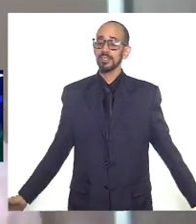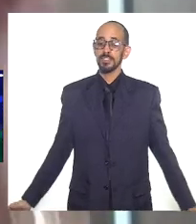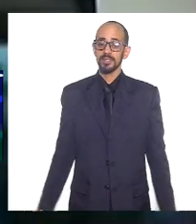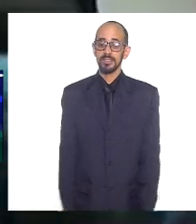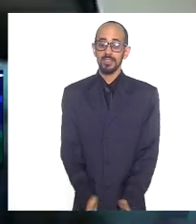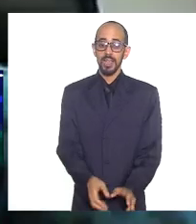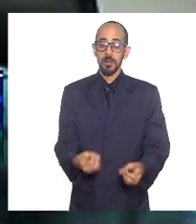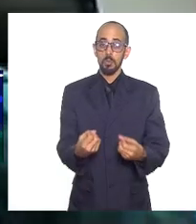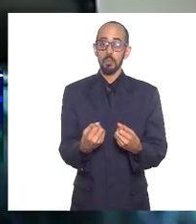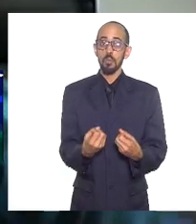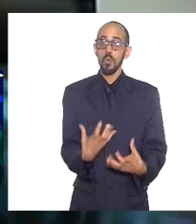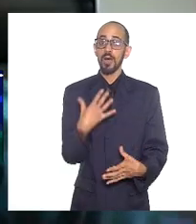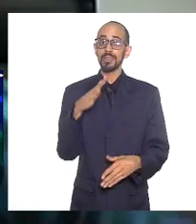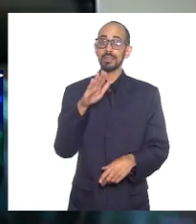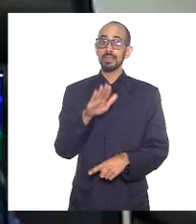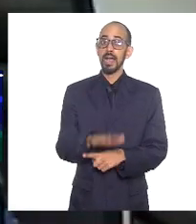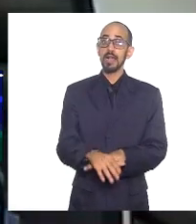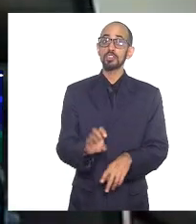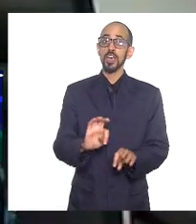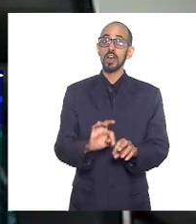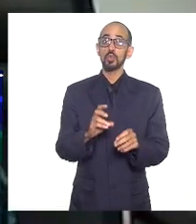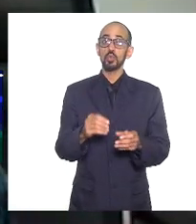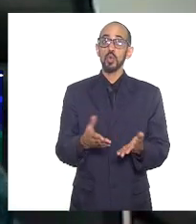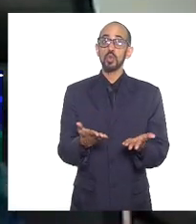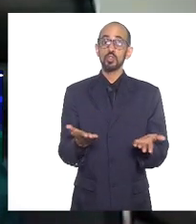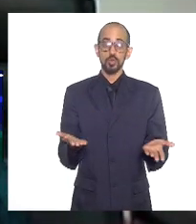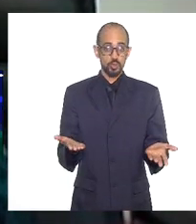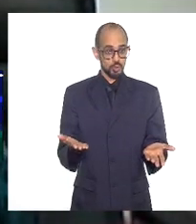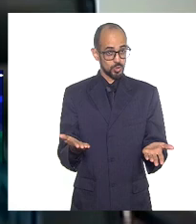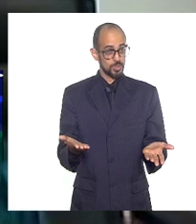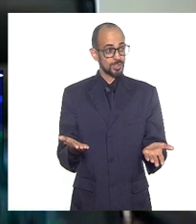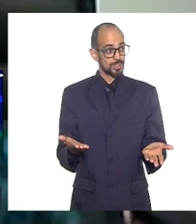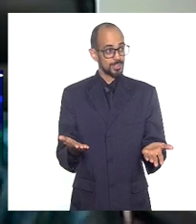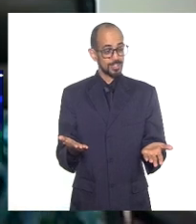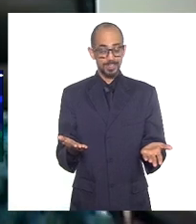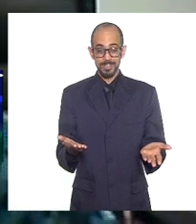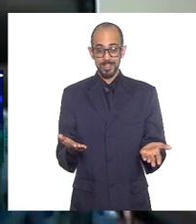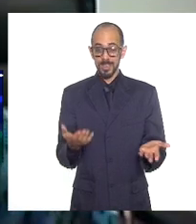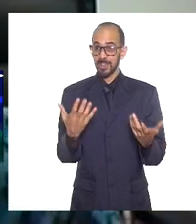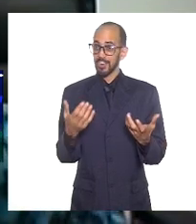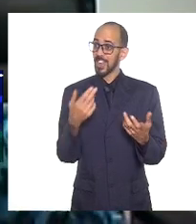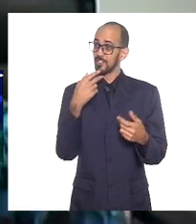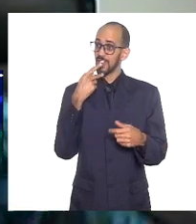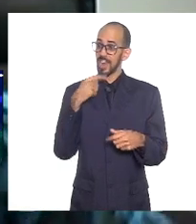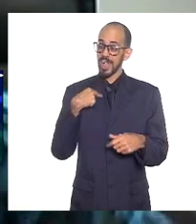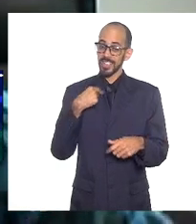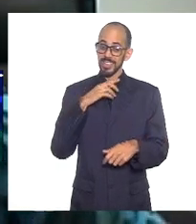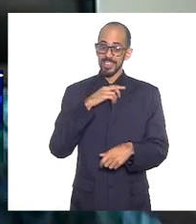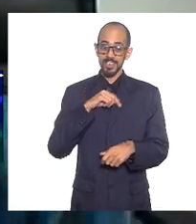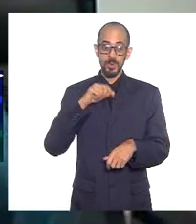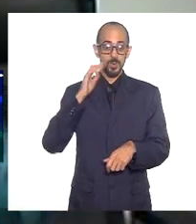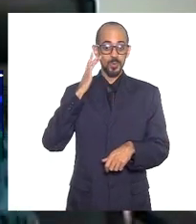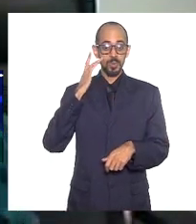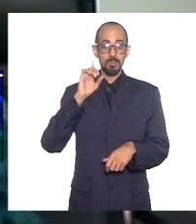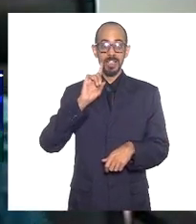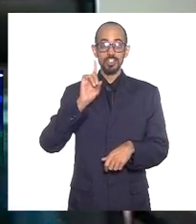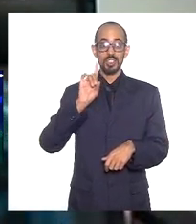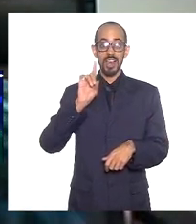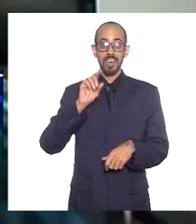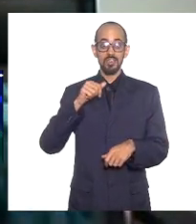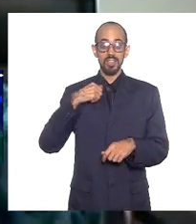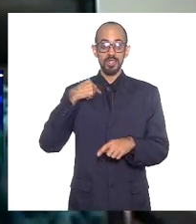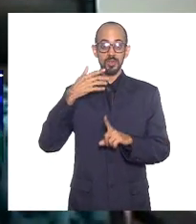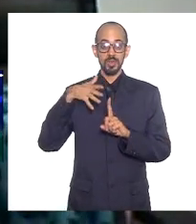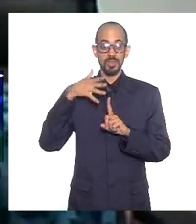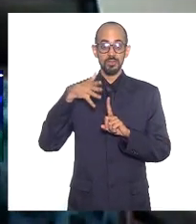Boa tarde a todas e todos. Eu até quero dizer, deputada Tia Ju, que eu nem imaginava que eu fosse fazer uso da